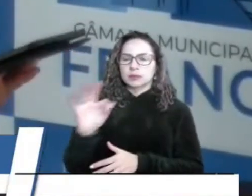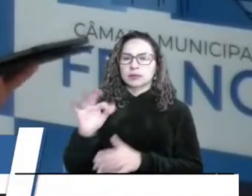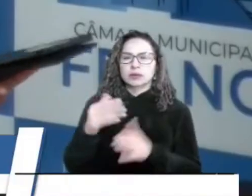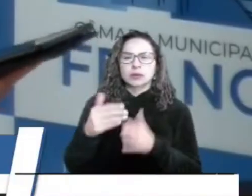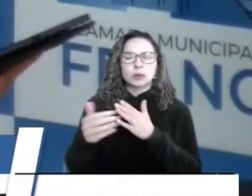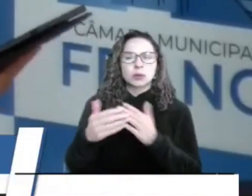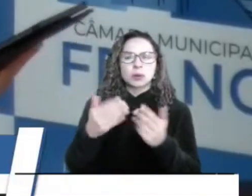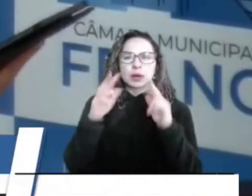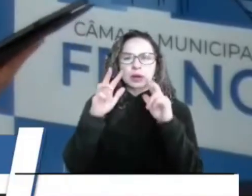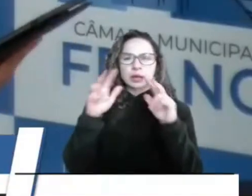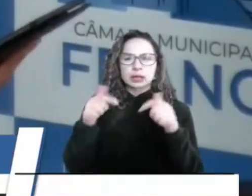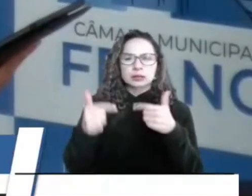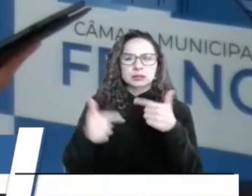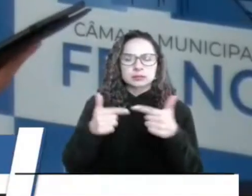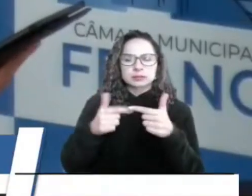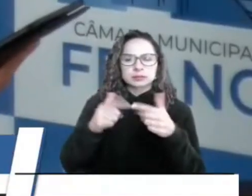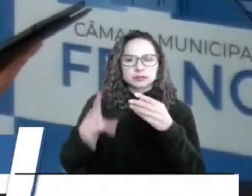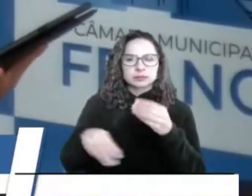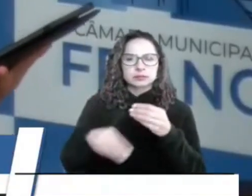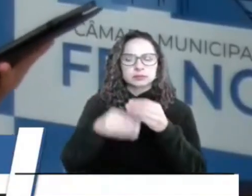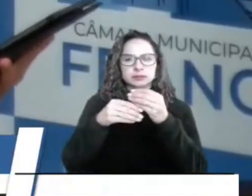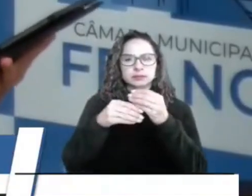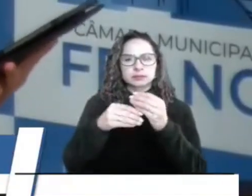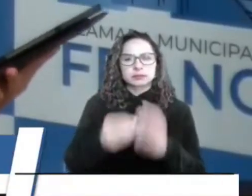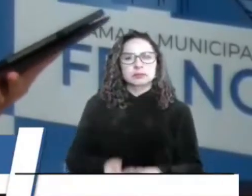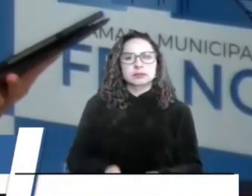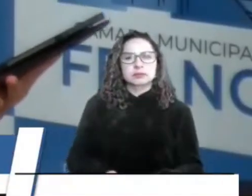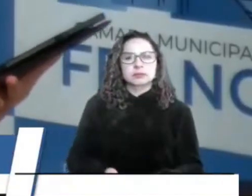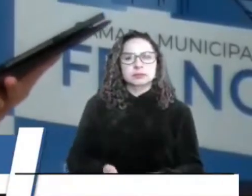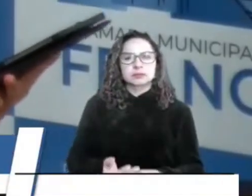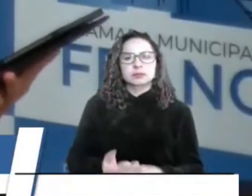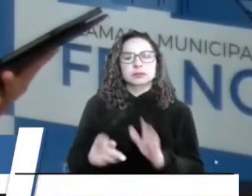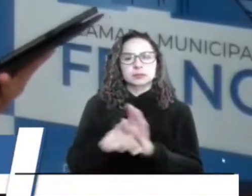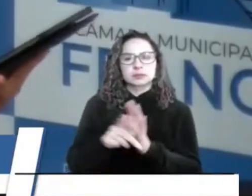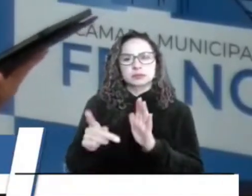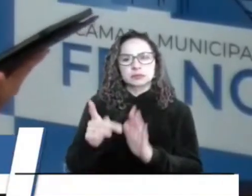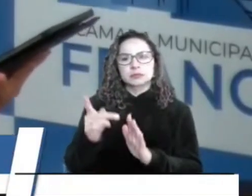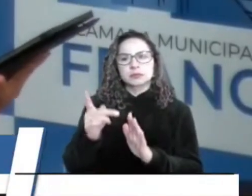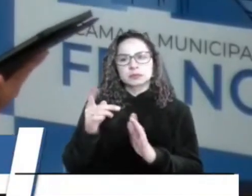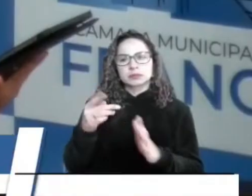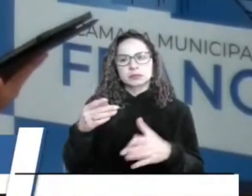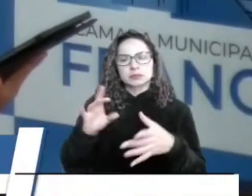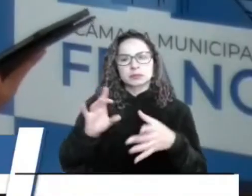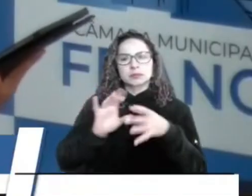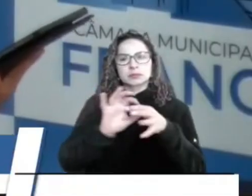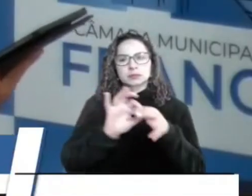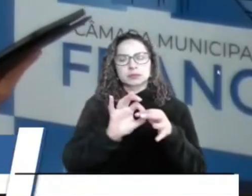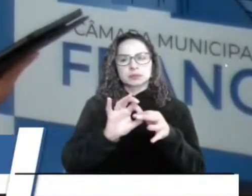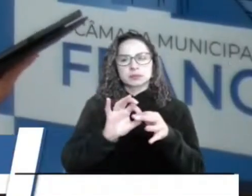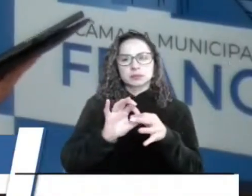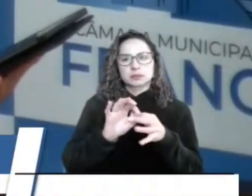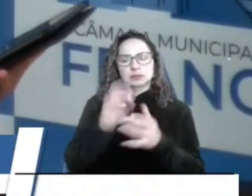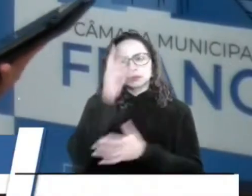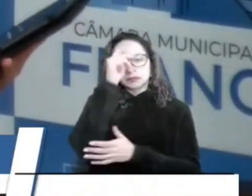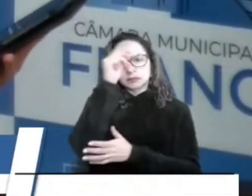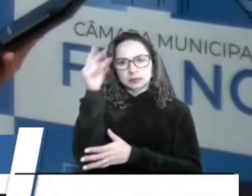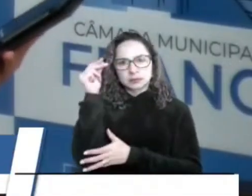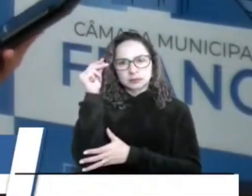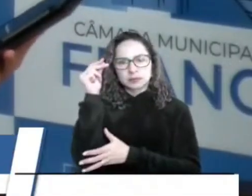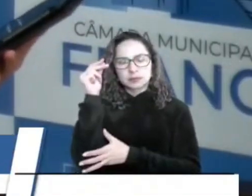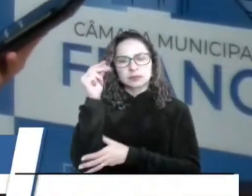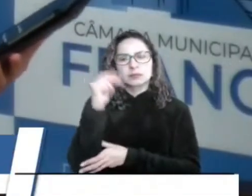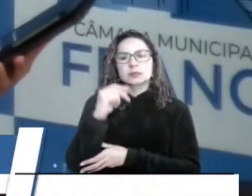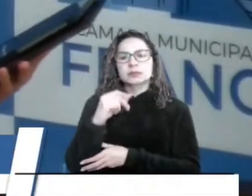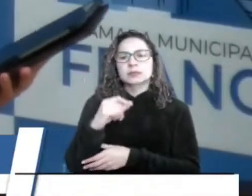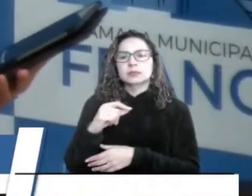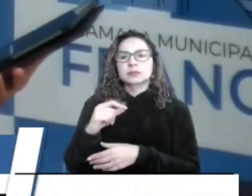questão trabalhista na incorporação da autarquia na Prefeitura Municipal. E